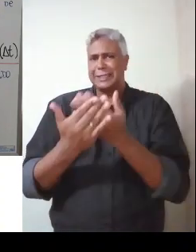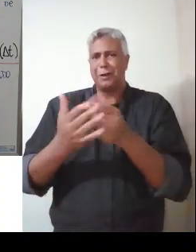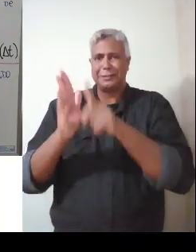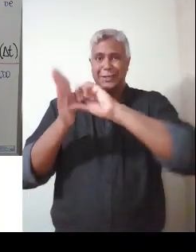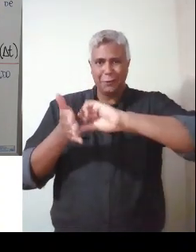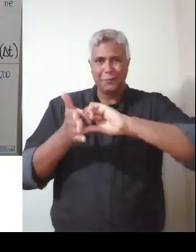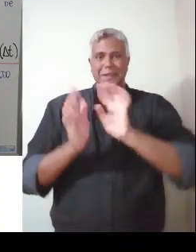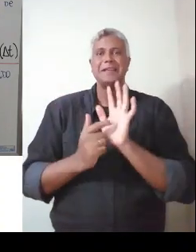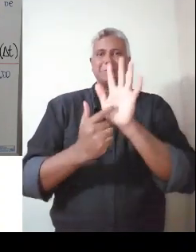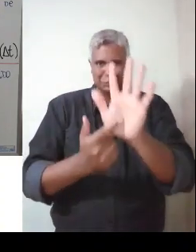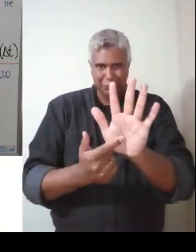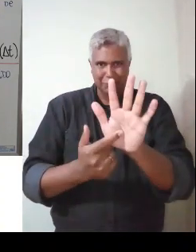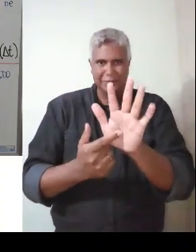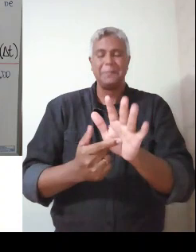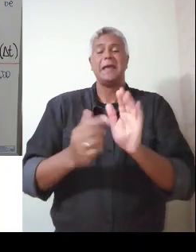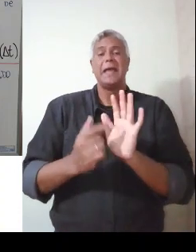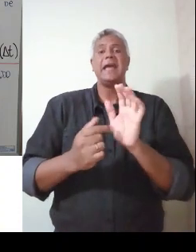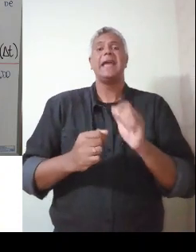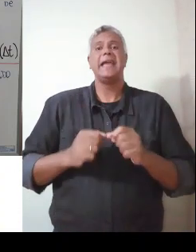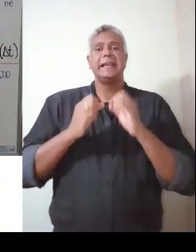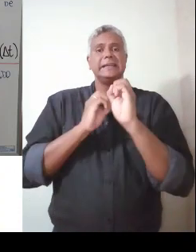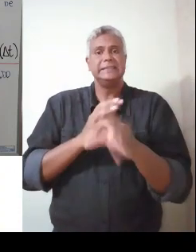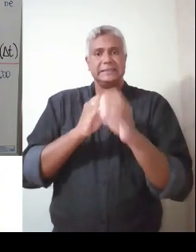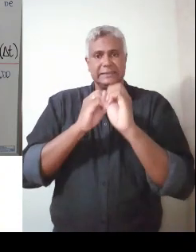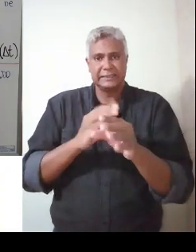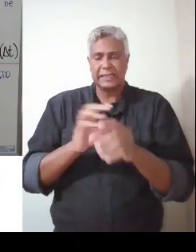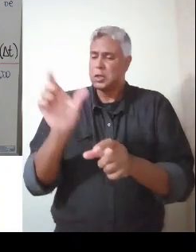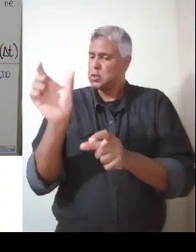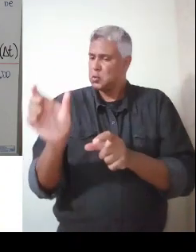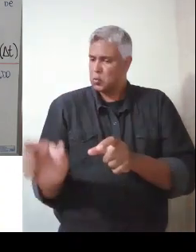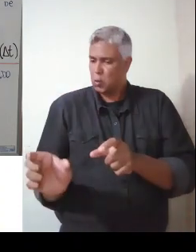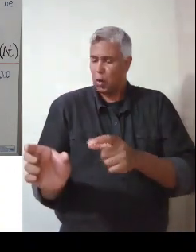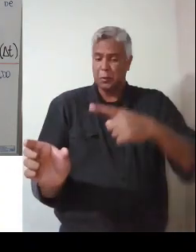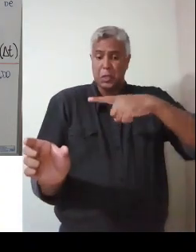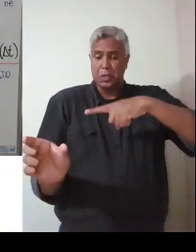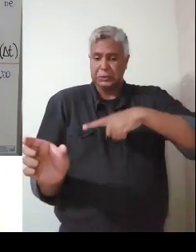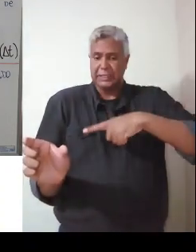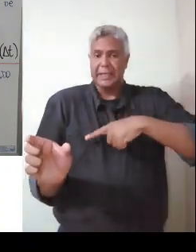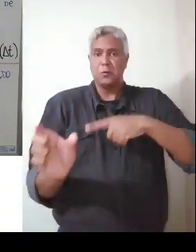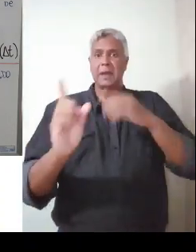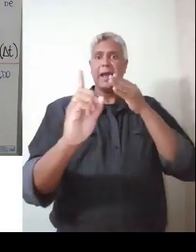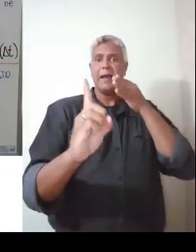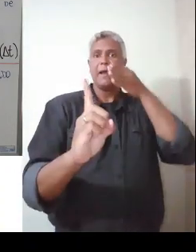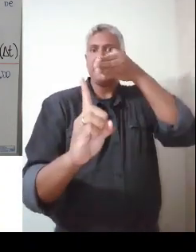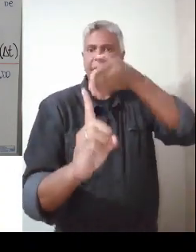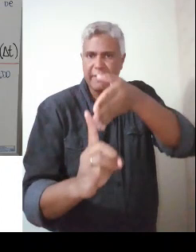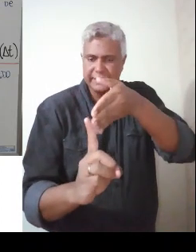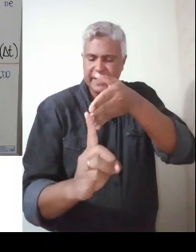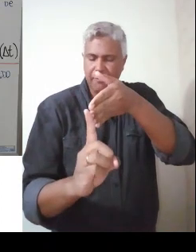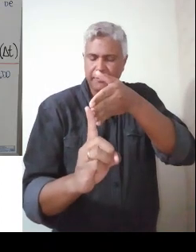ela estabelece a localização de um corpo num dado referencial. Então, a